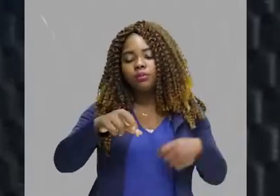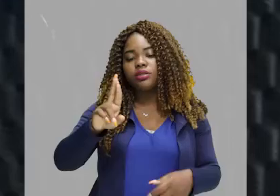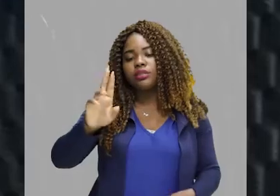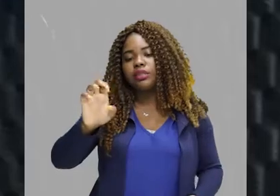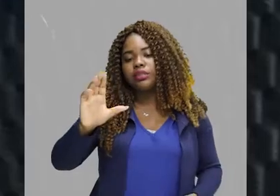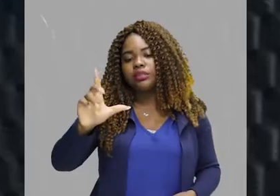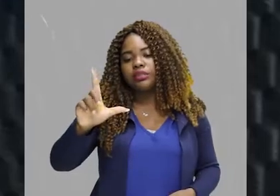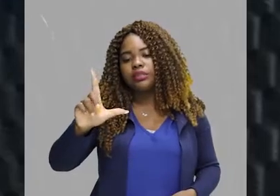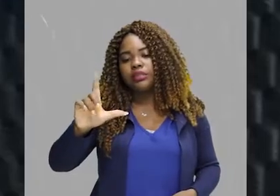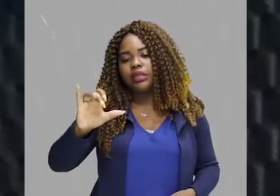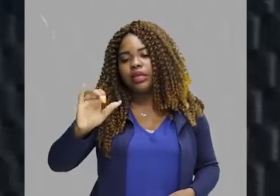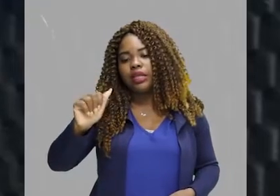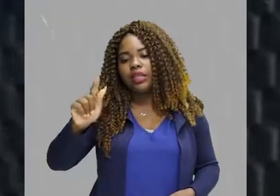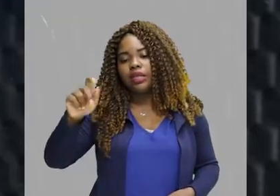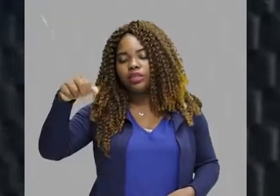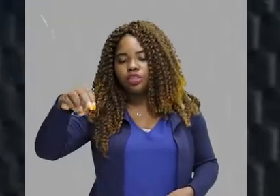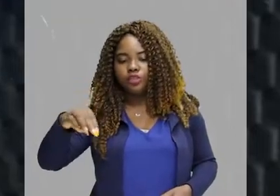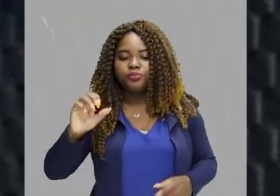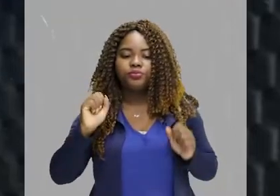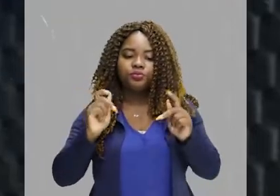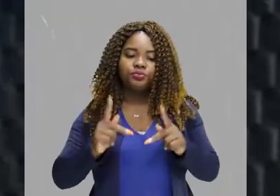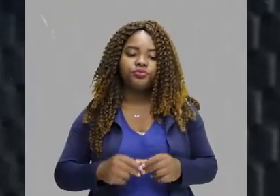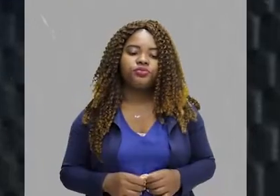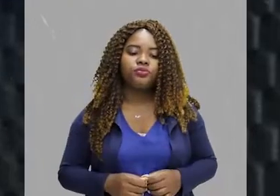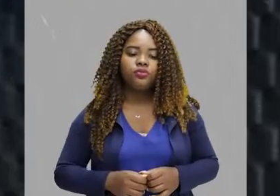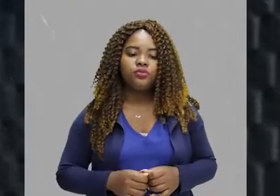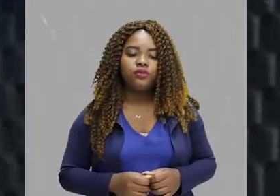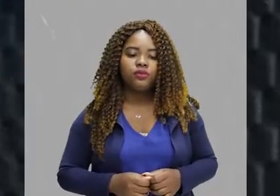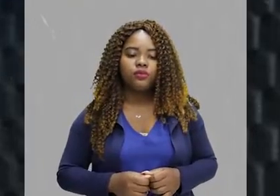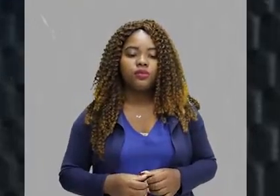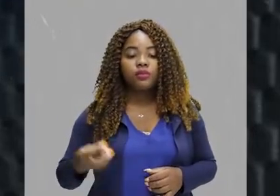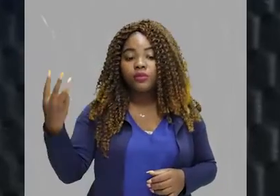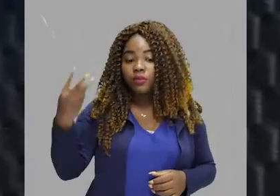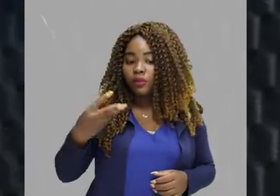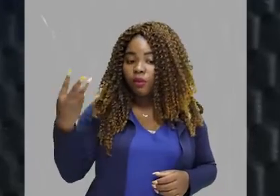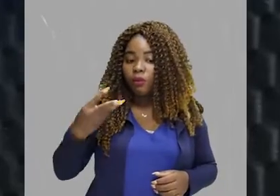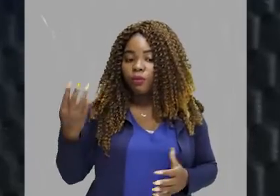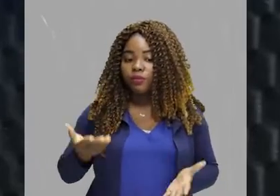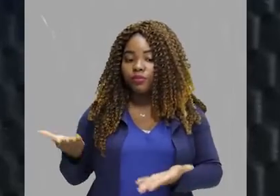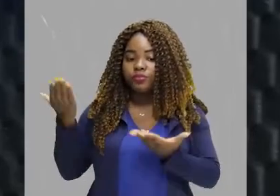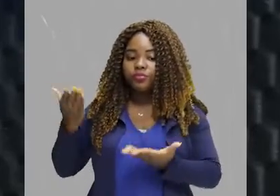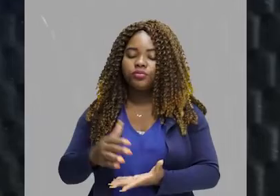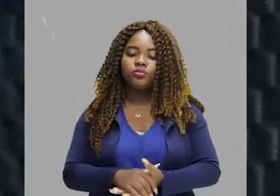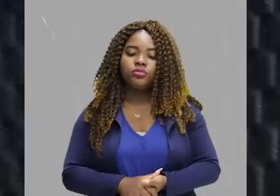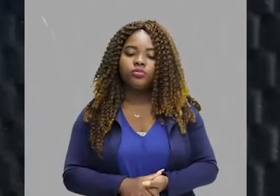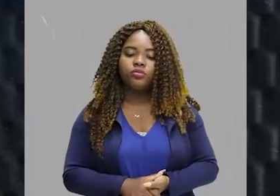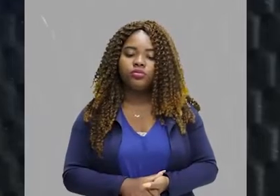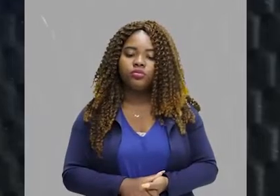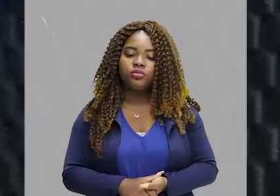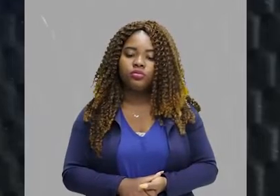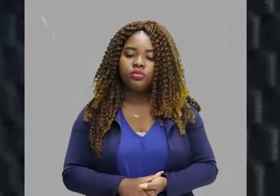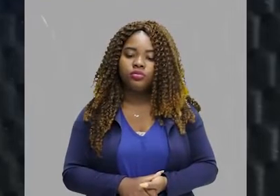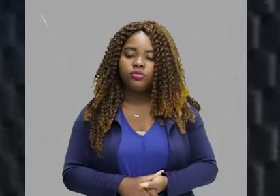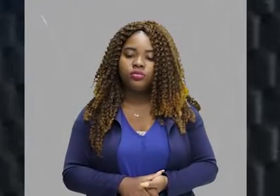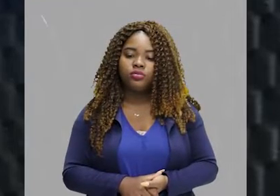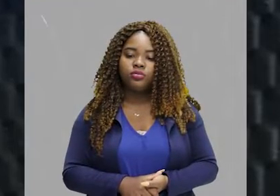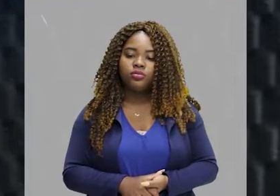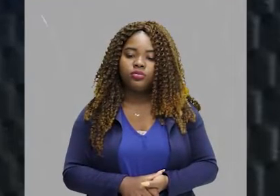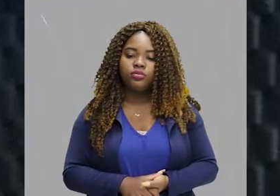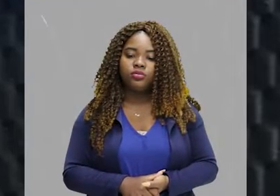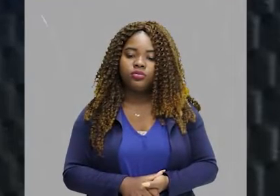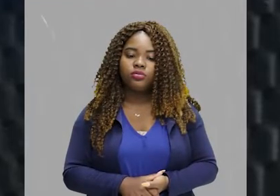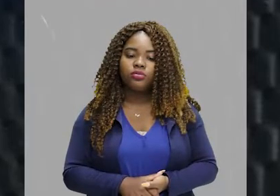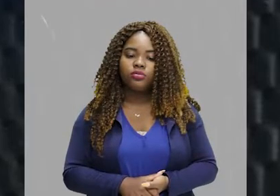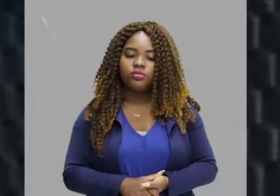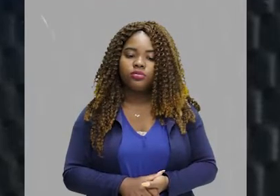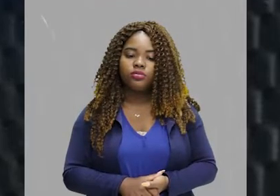fazer, mas a gente já fez a nossa parte inicialmente. Utilizar energias limpas e renováveis, como o caso da energia solar ou eólica.